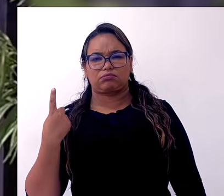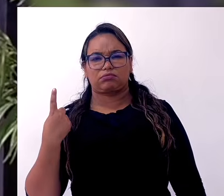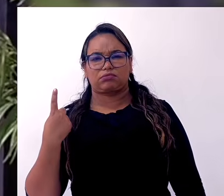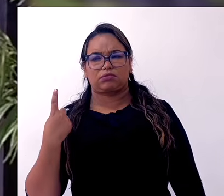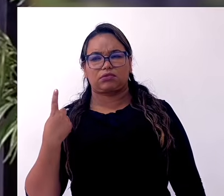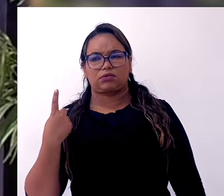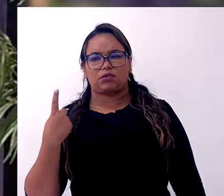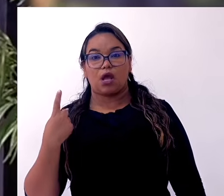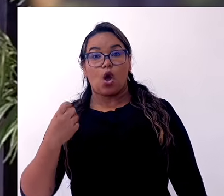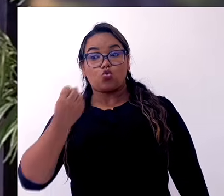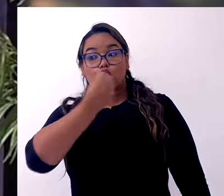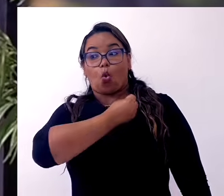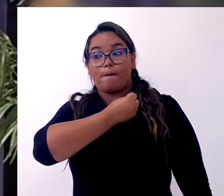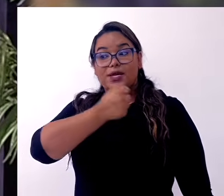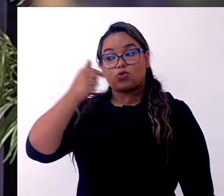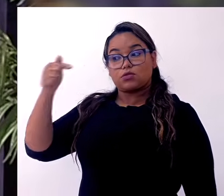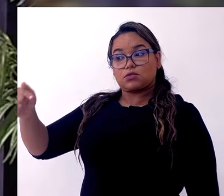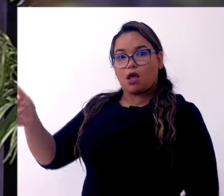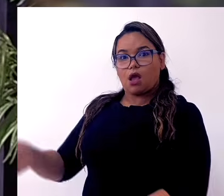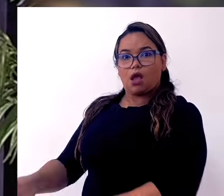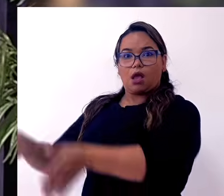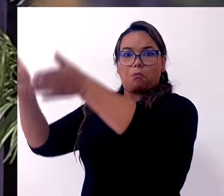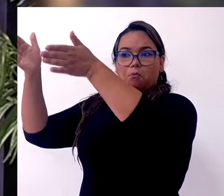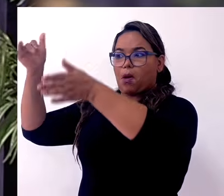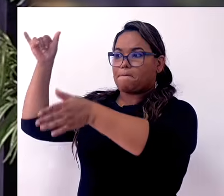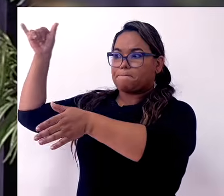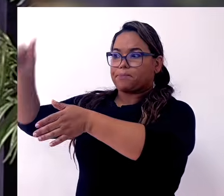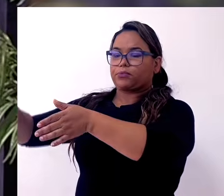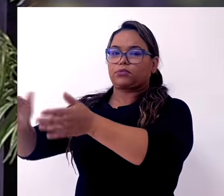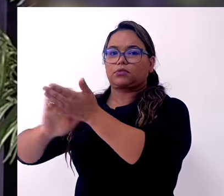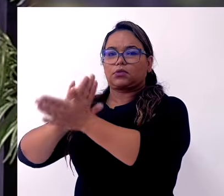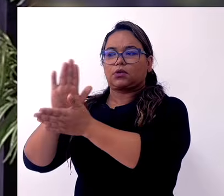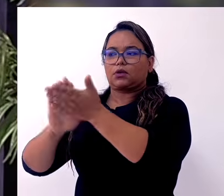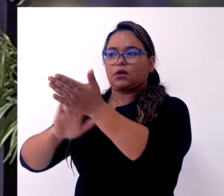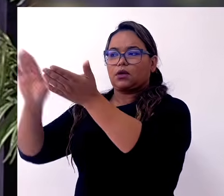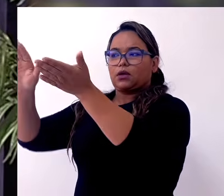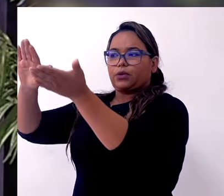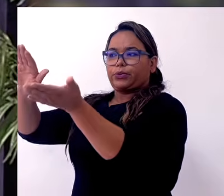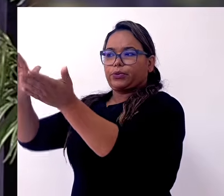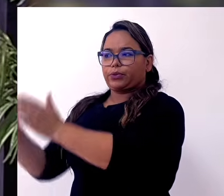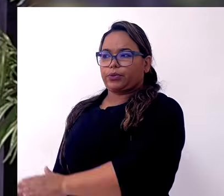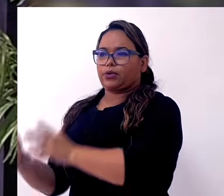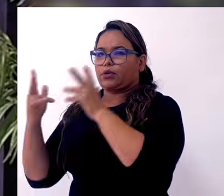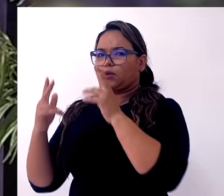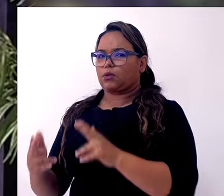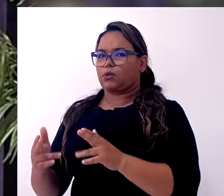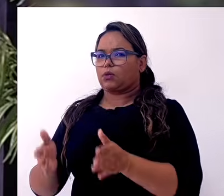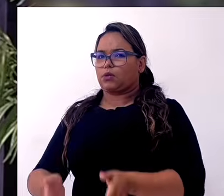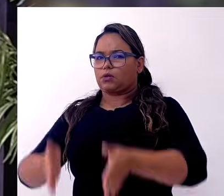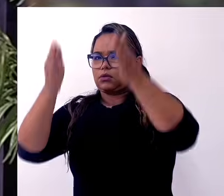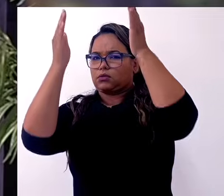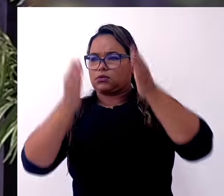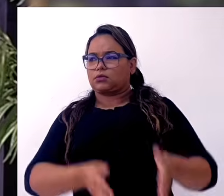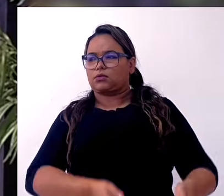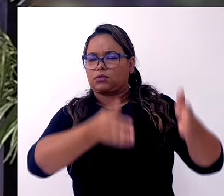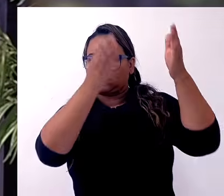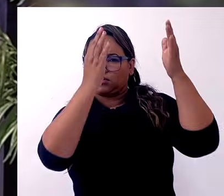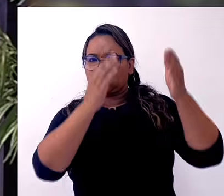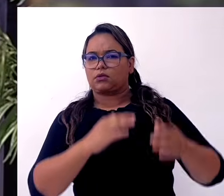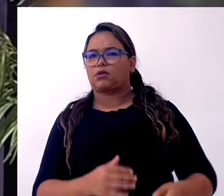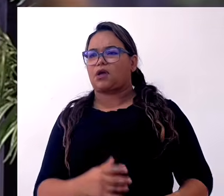Elas são feitas de titânio e elas são planejadas para sobreviver a qualquer acidente. Nenhuma caixa preta foi